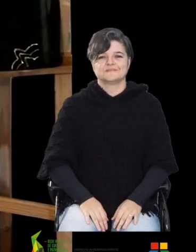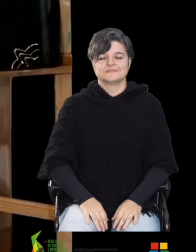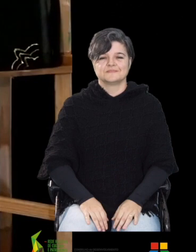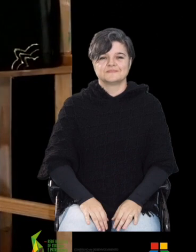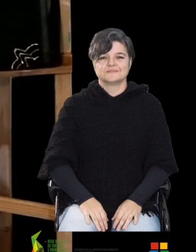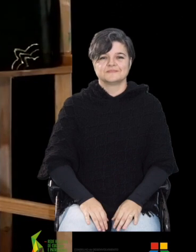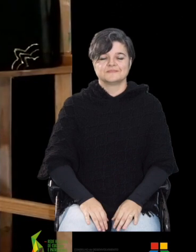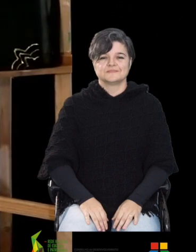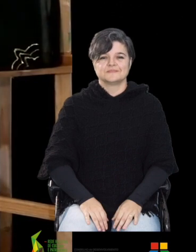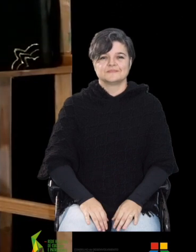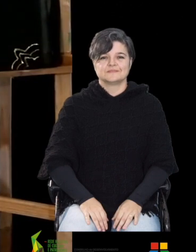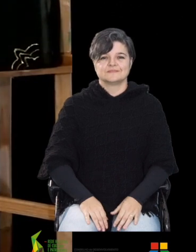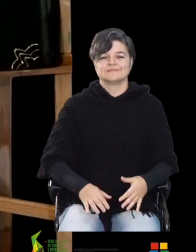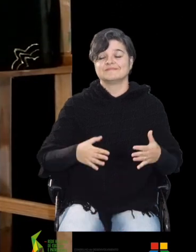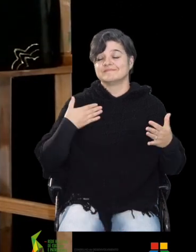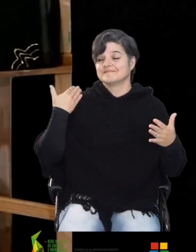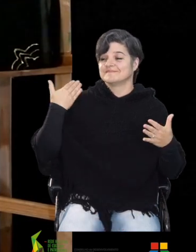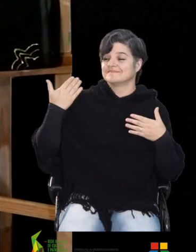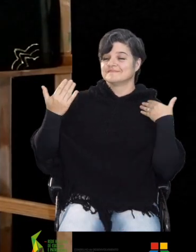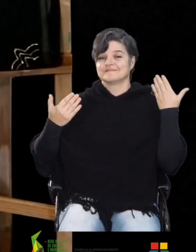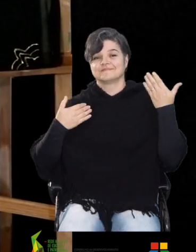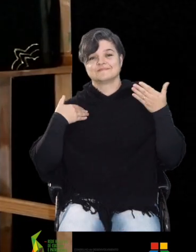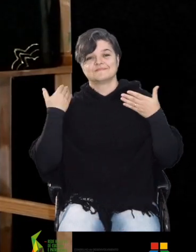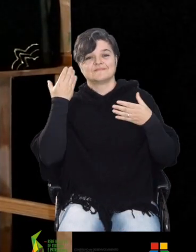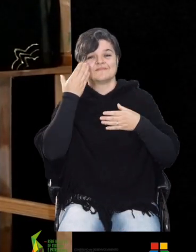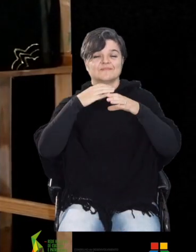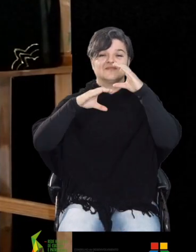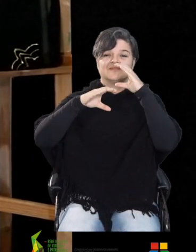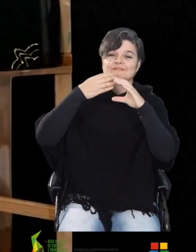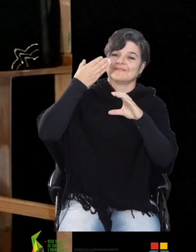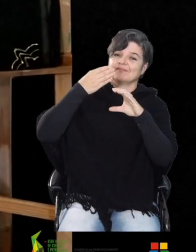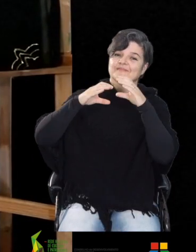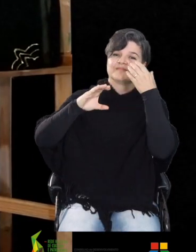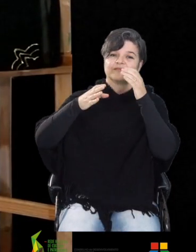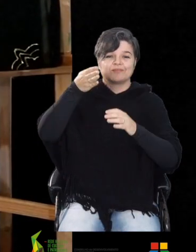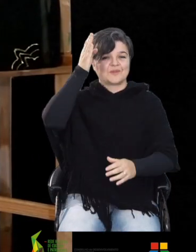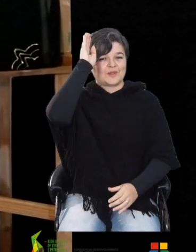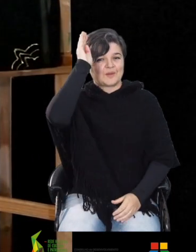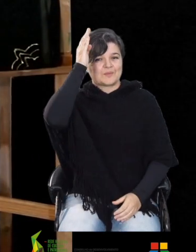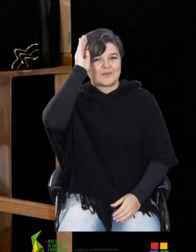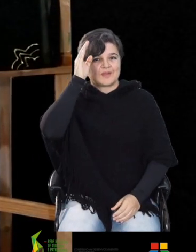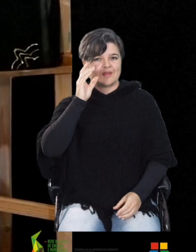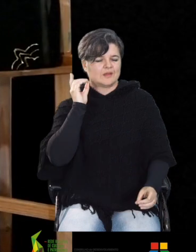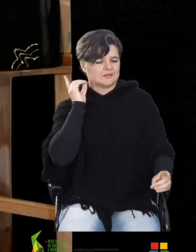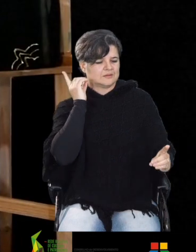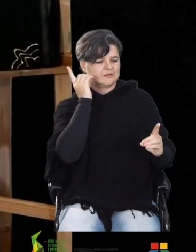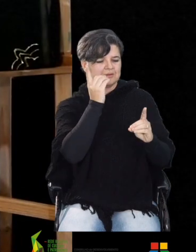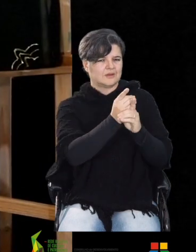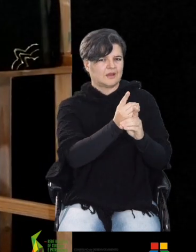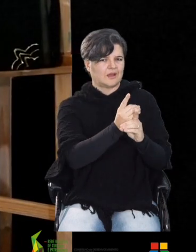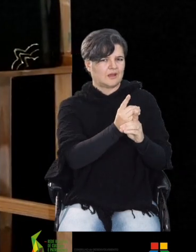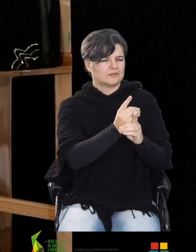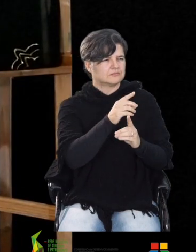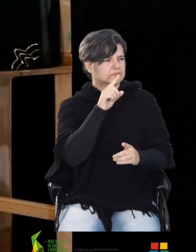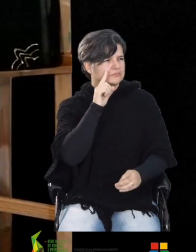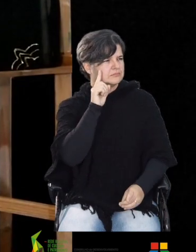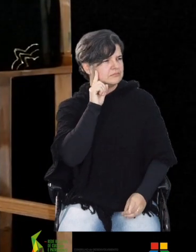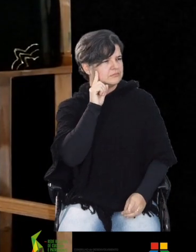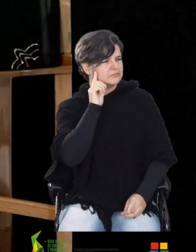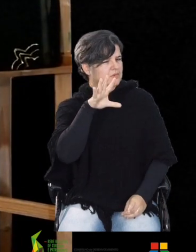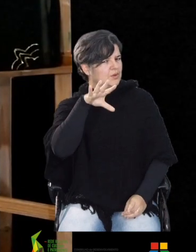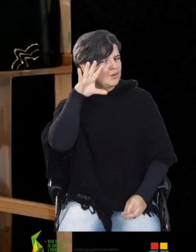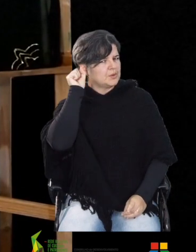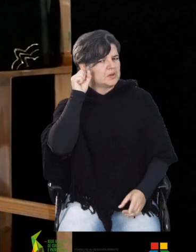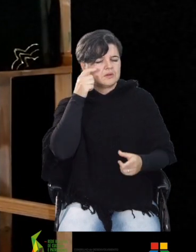trabalhar eu leve cantando pelo caminho e de repente escutou alguém